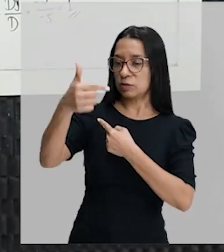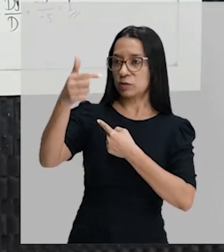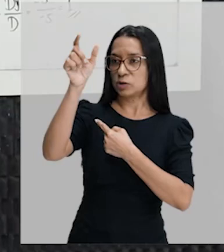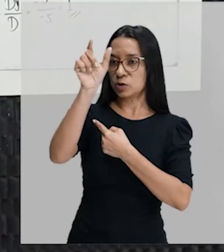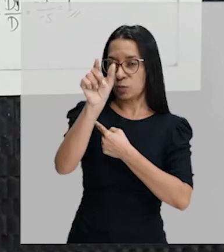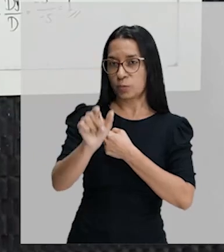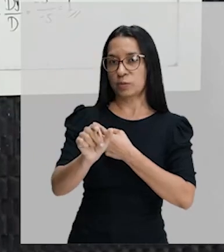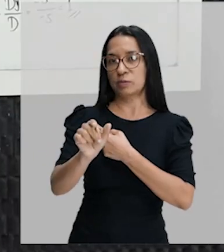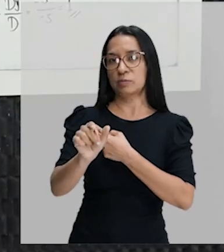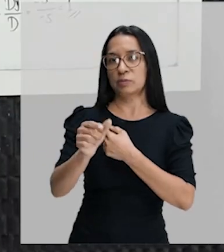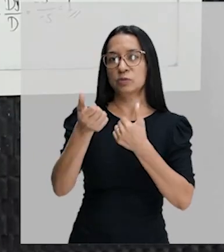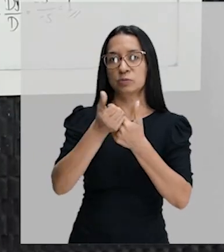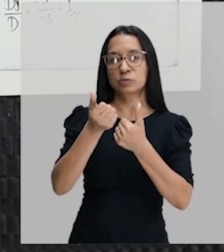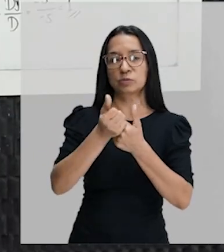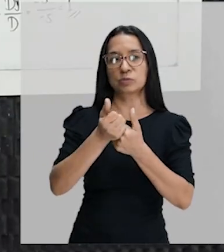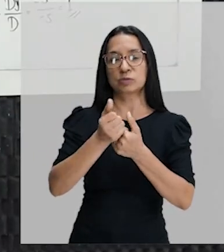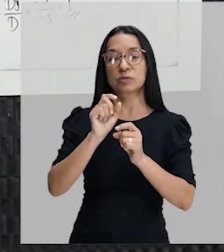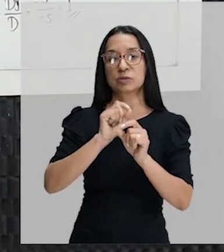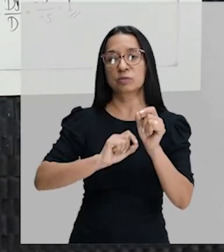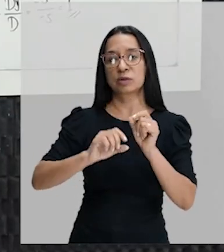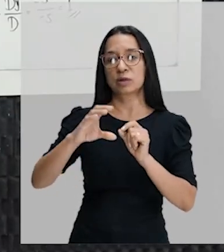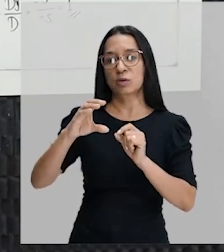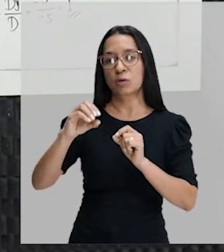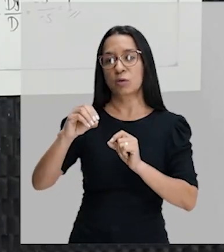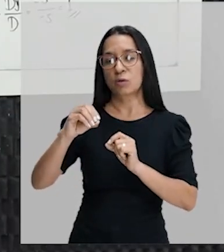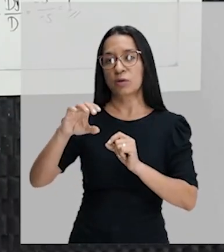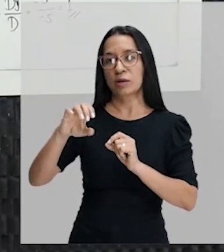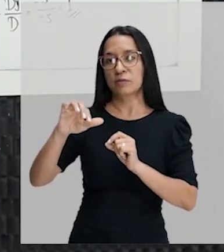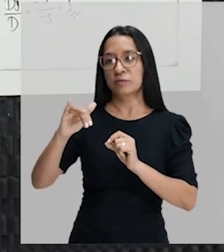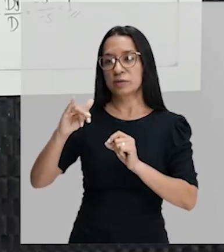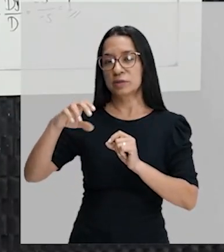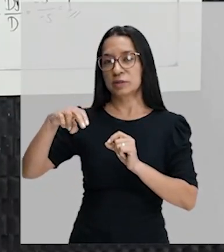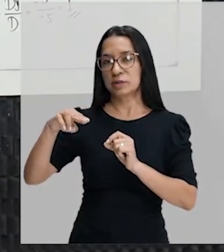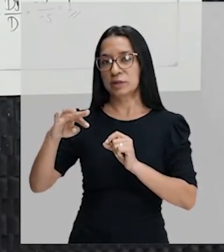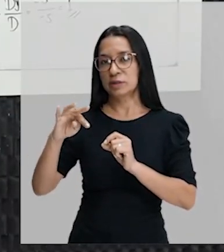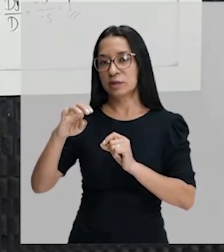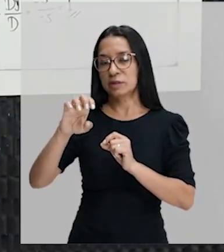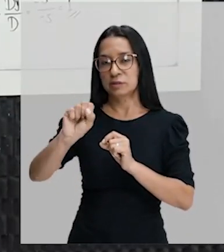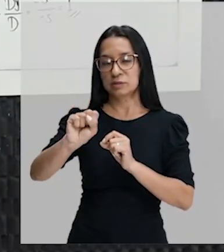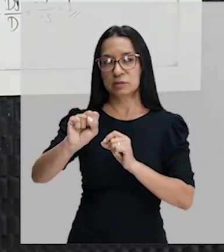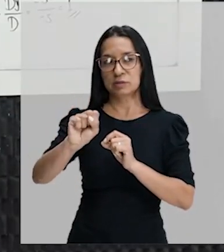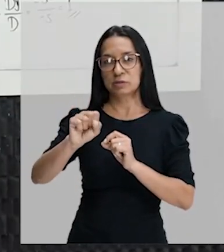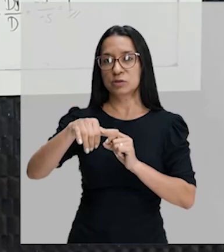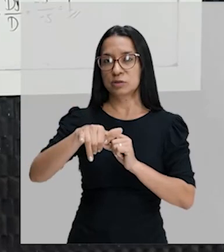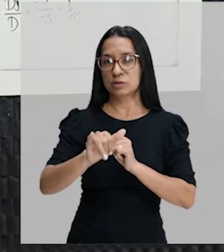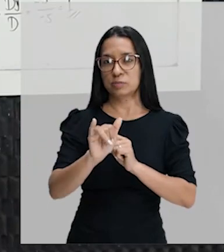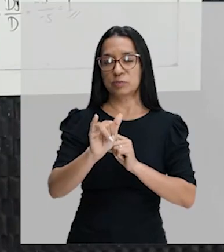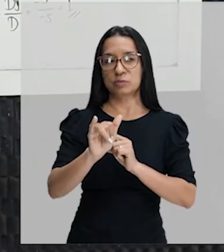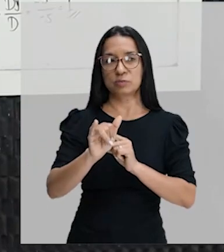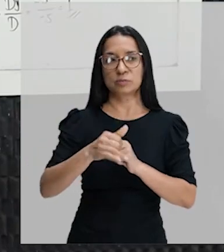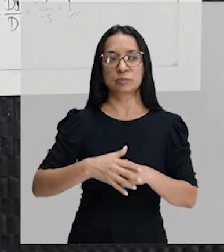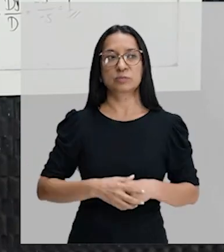os coeficientes de y, pelos termos independentes. Então, vai ficar aqui, ó, 1,